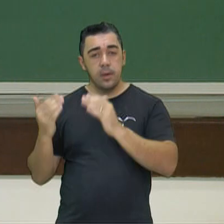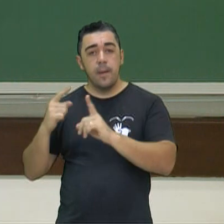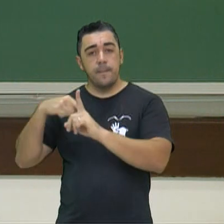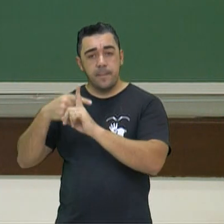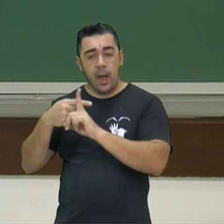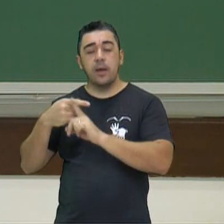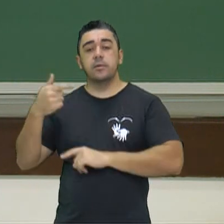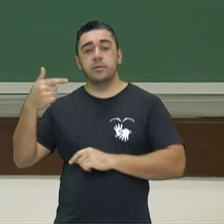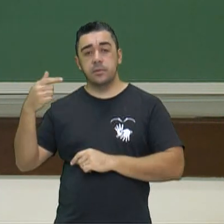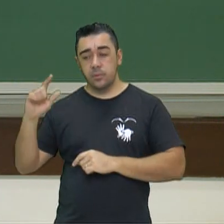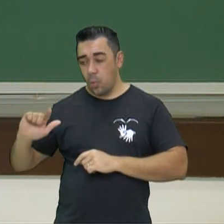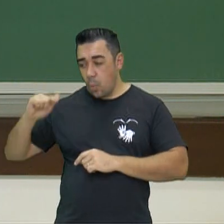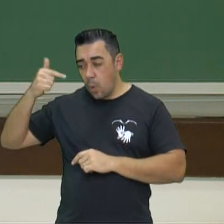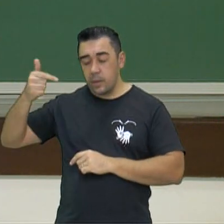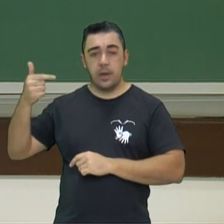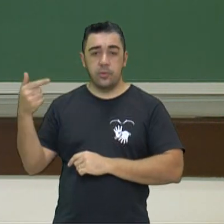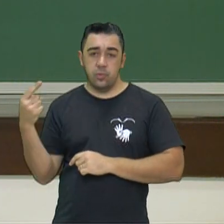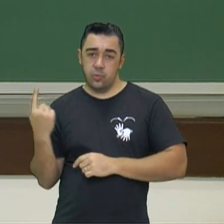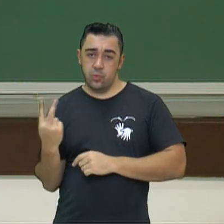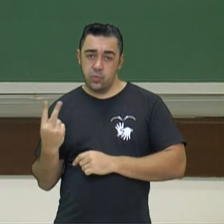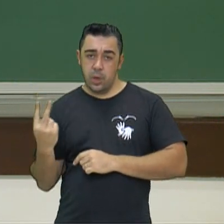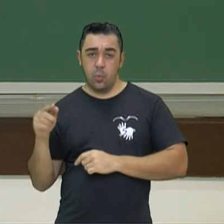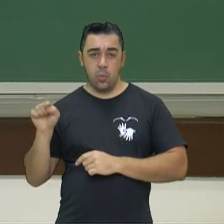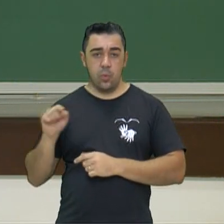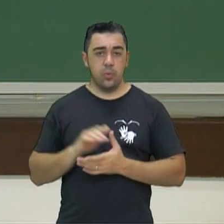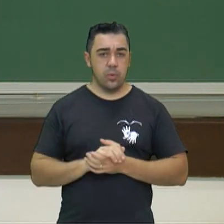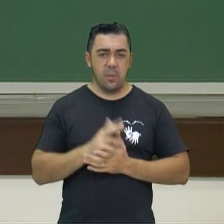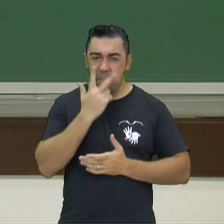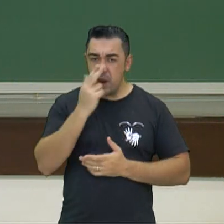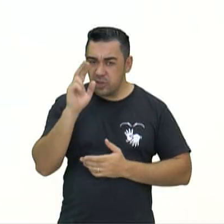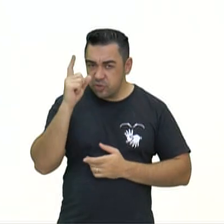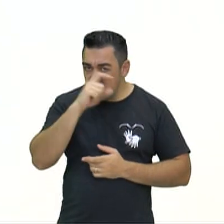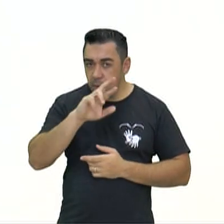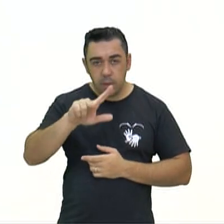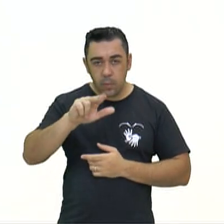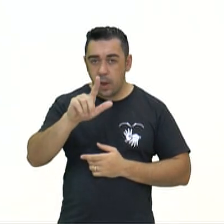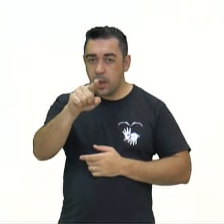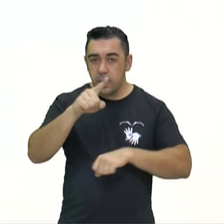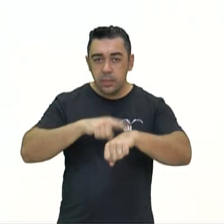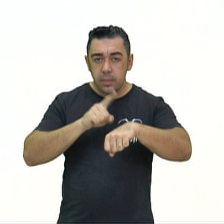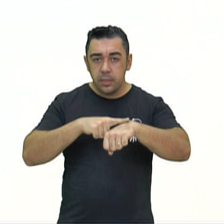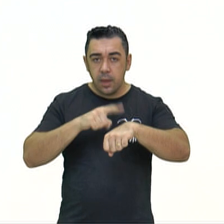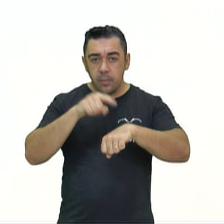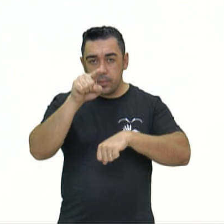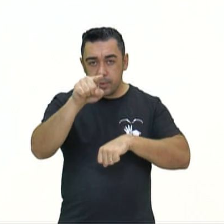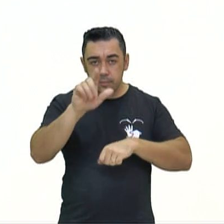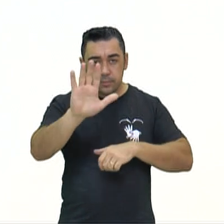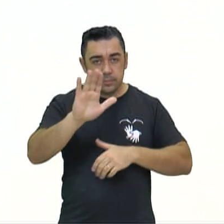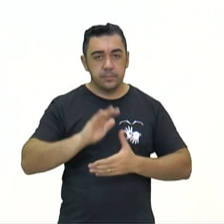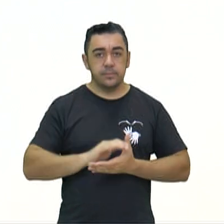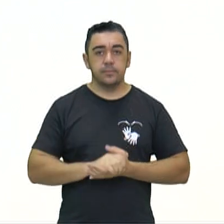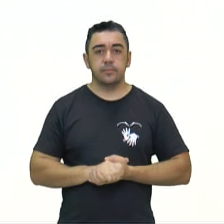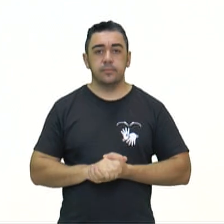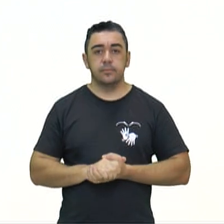mais o quadrado do segundo termo. Ah, parece difícil, não é não. Vamos tentar? Vou dar um tempinho e a gente já volta.